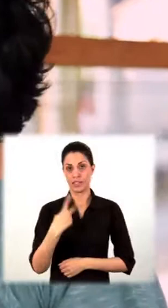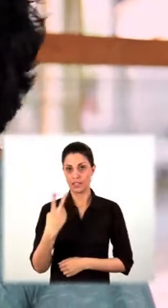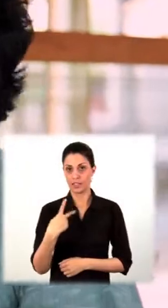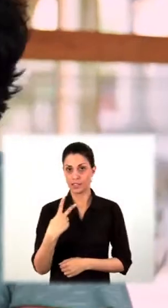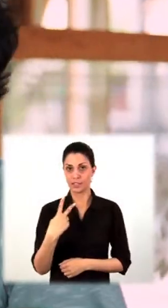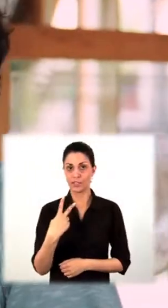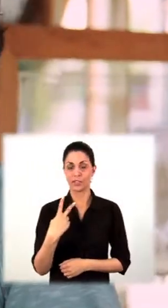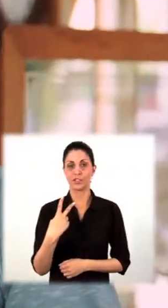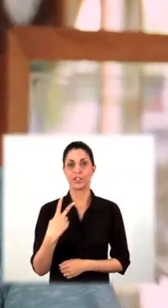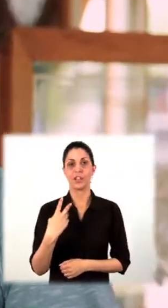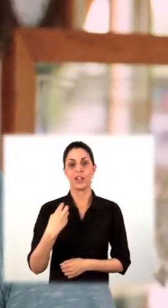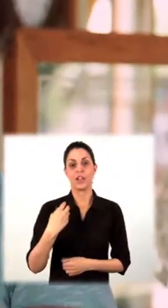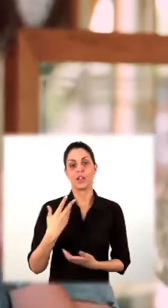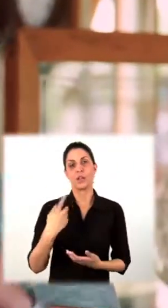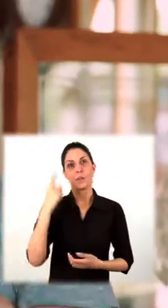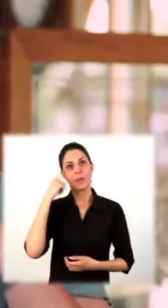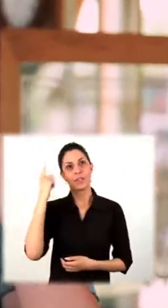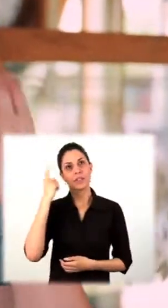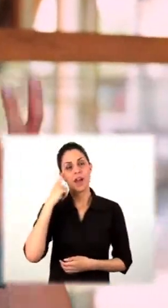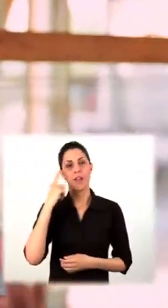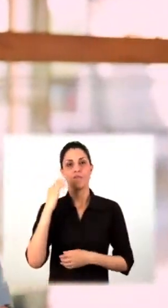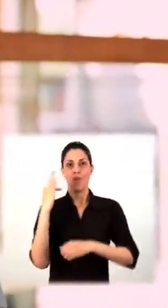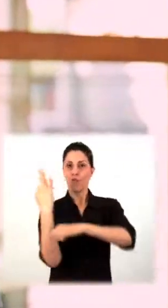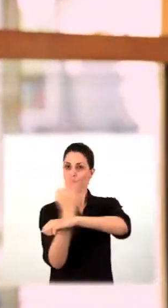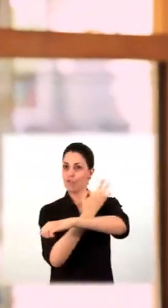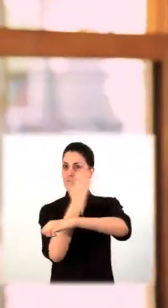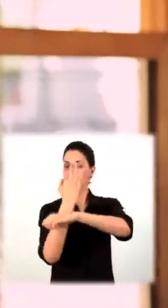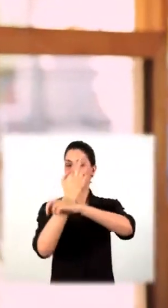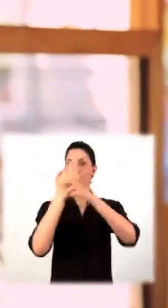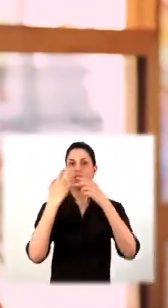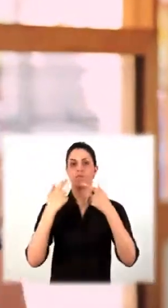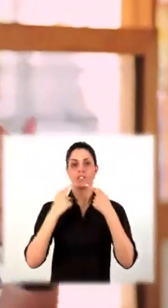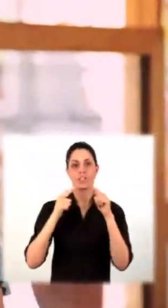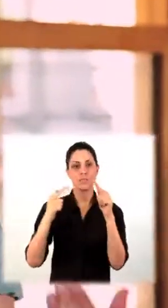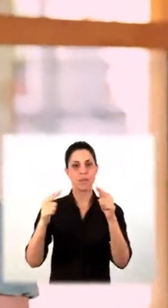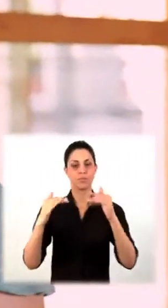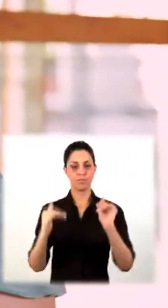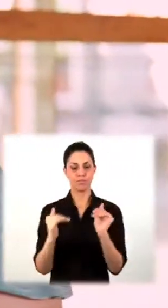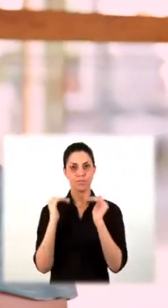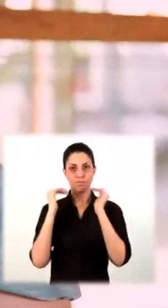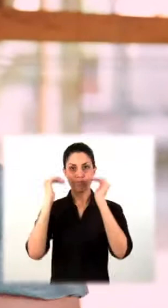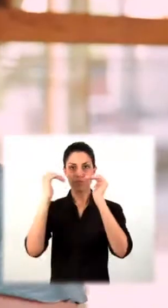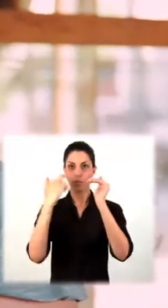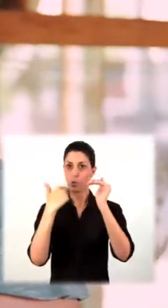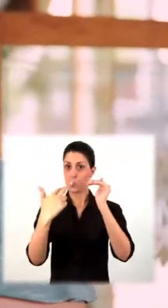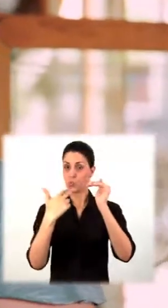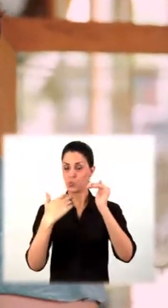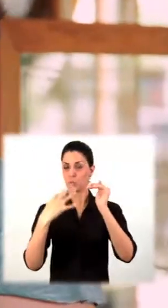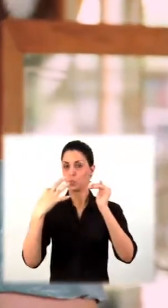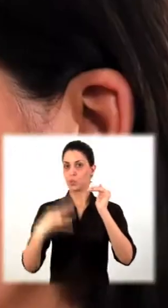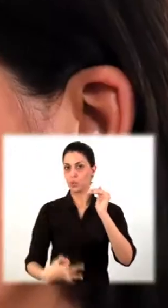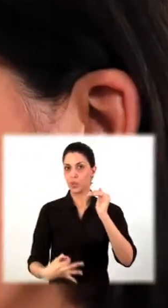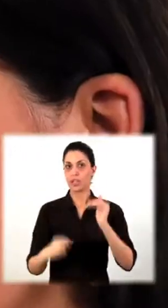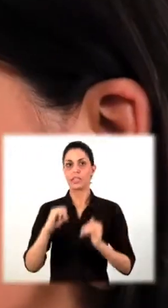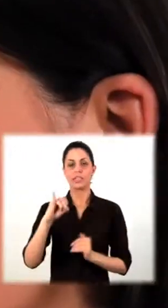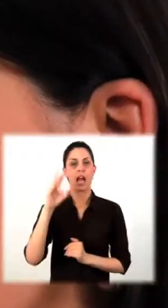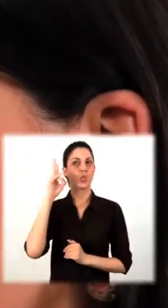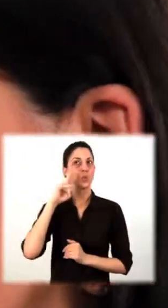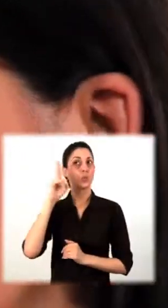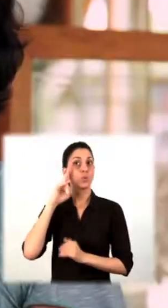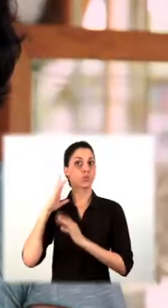gente levar isso para uma linguagem culta, extremamente formal, vamos supor assim que seja um